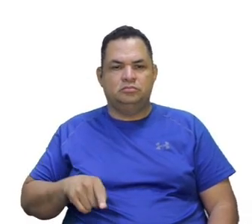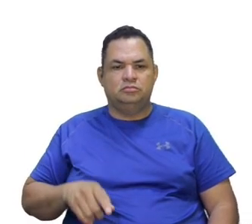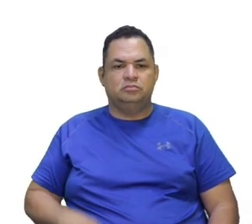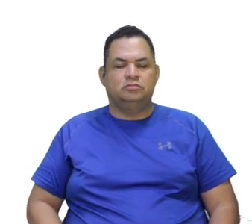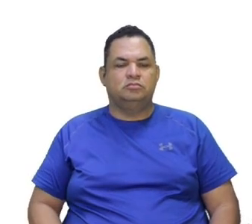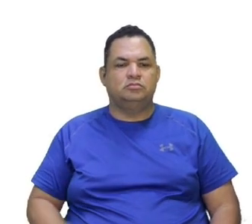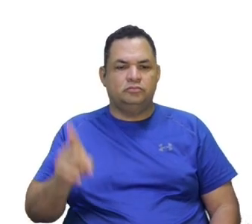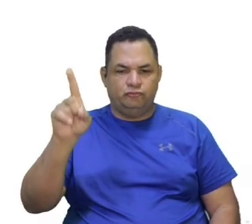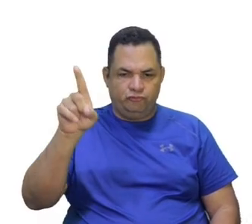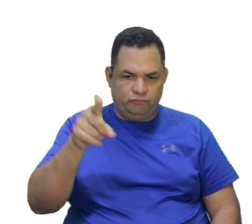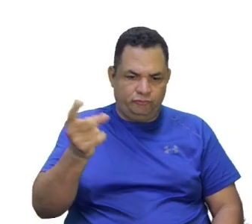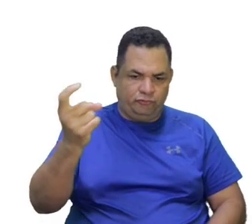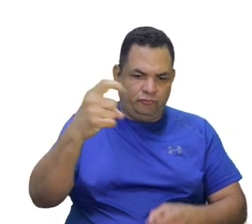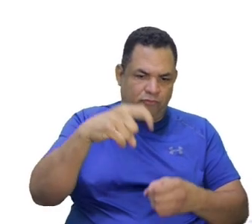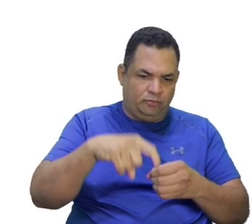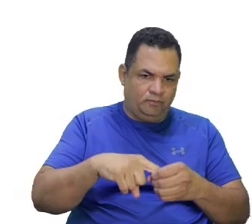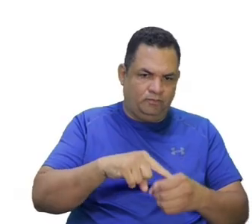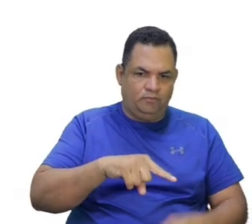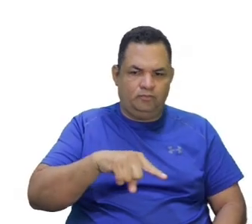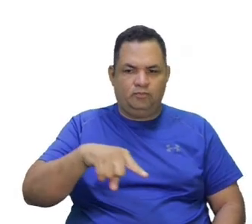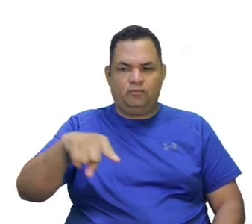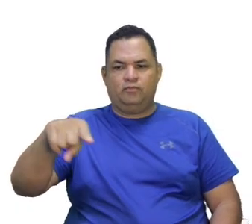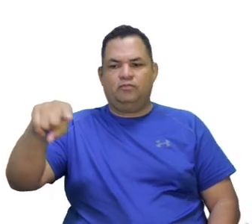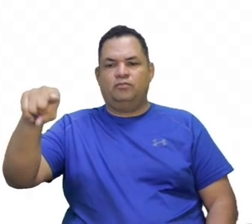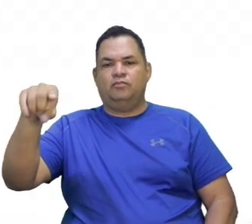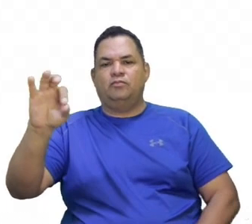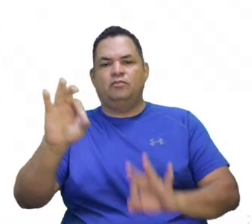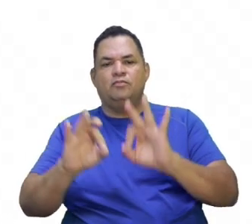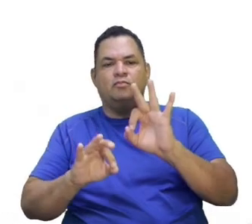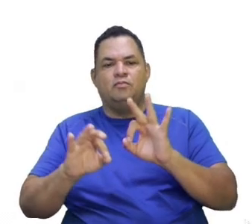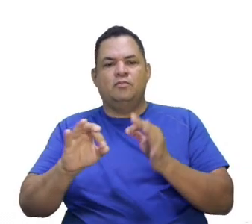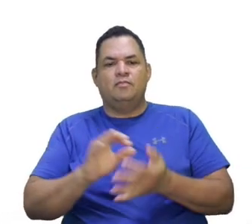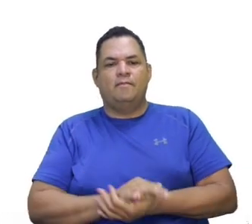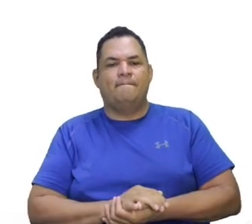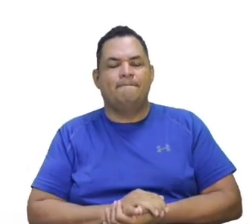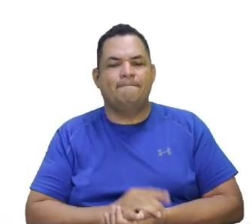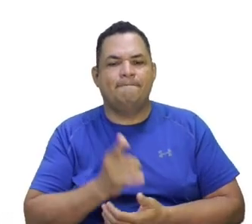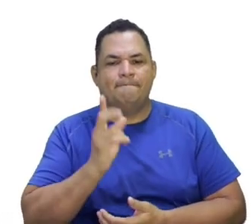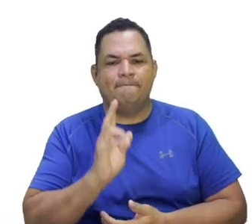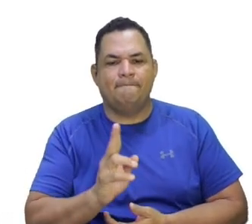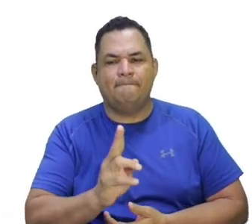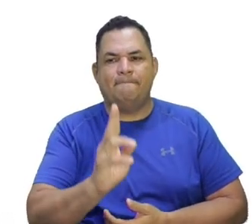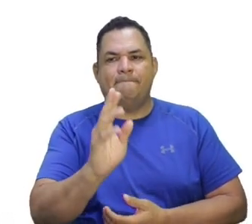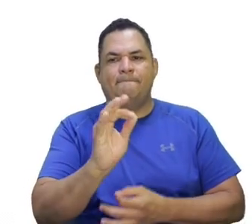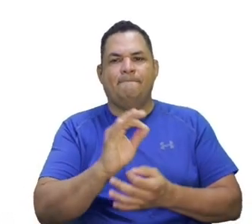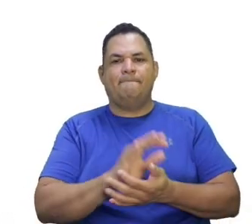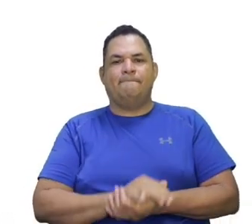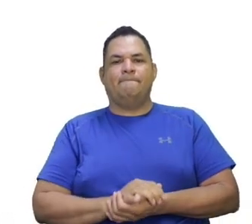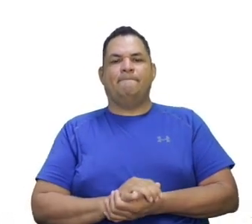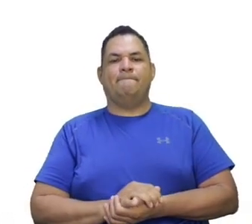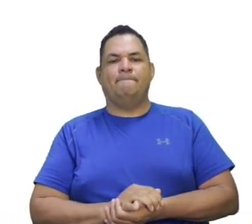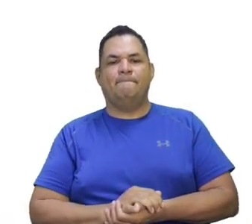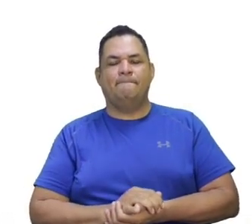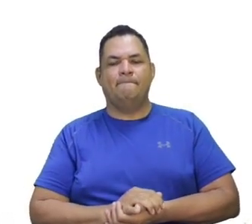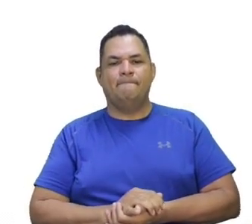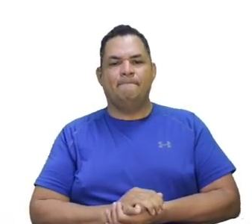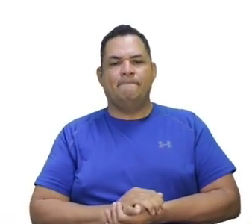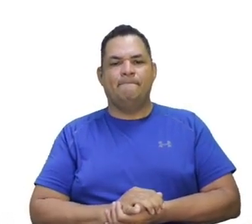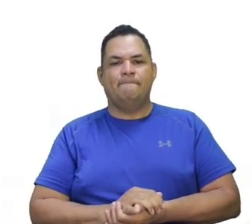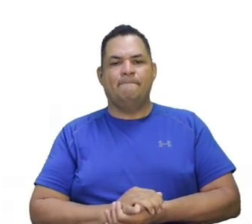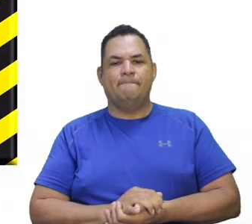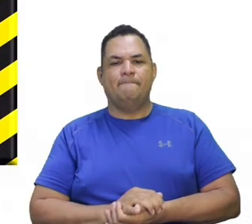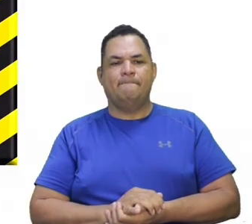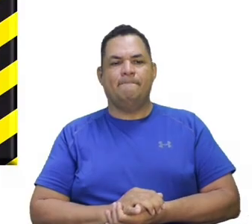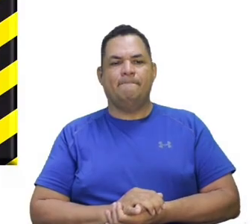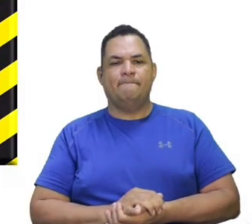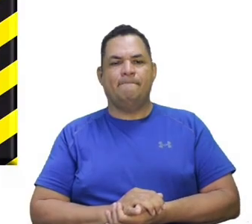aqui embaixo, volta aqui para cima e se ainda tiver elétrons, você continua a tua distribuição.